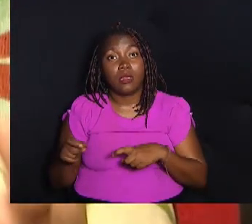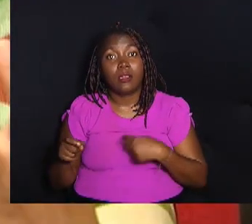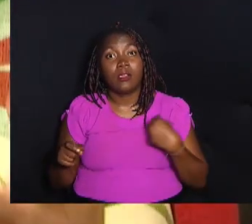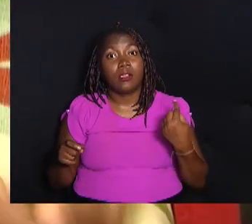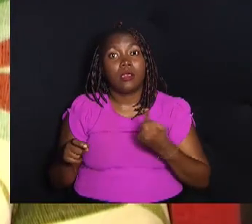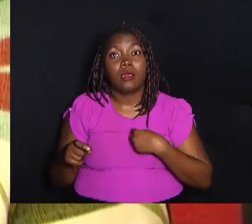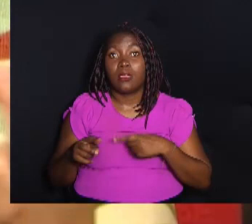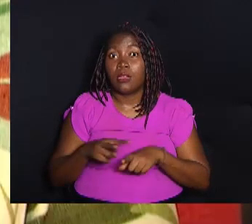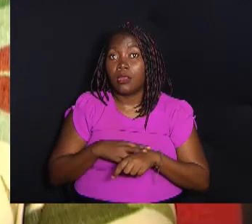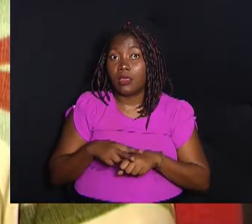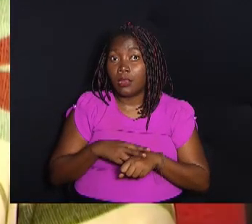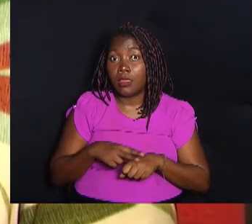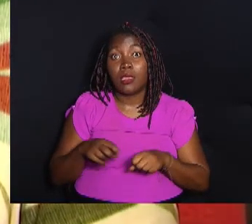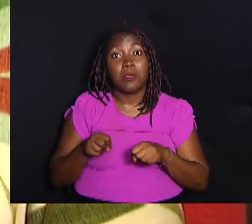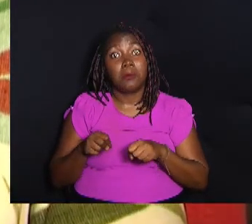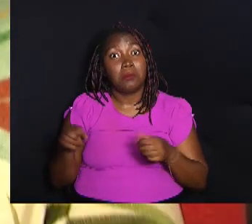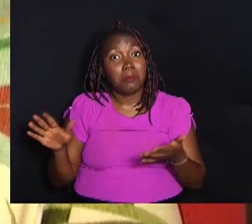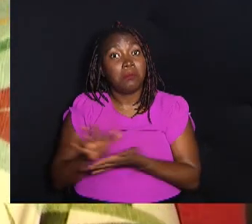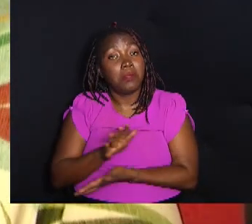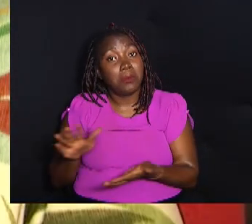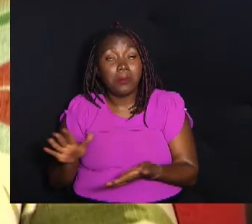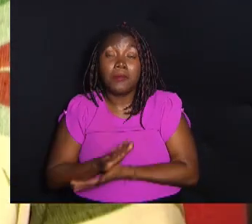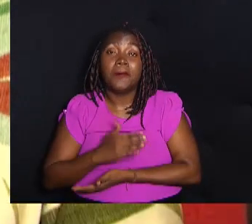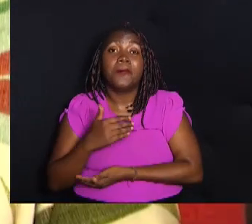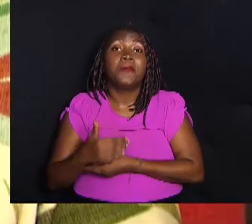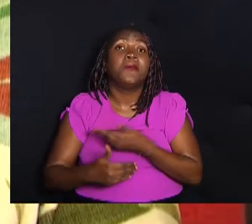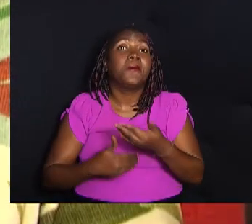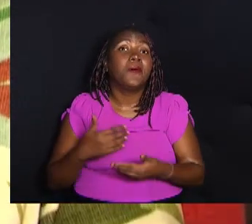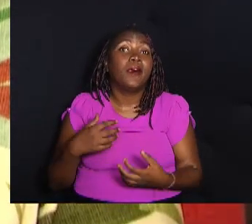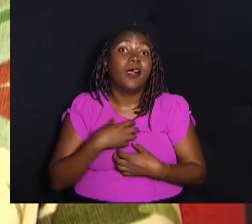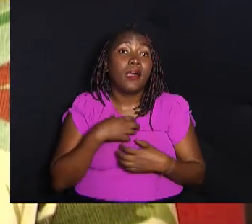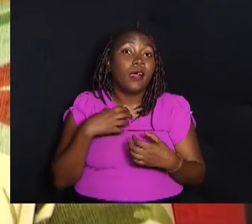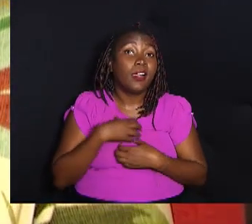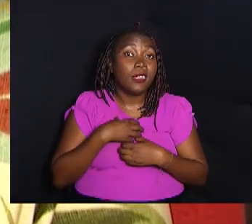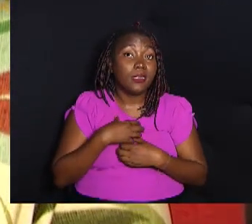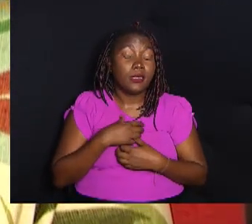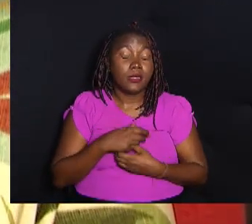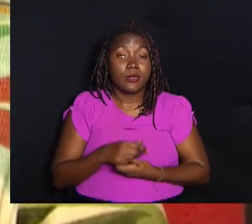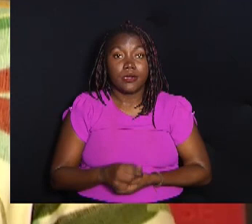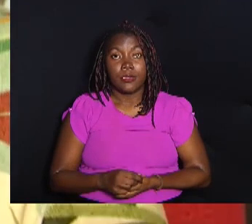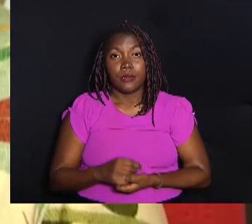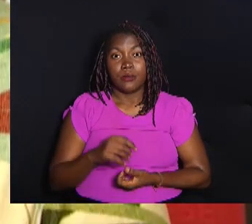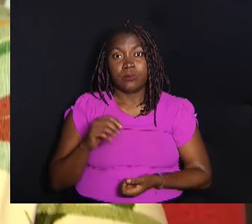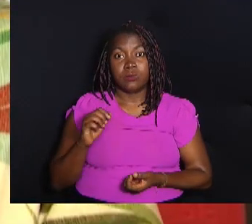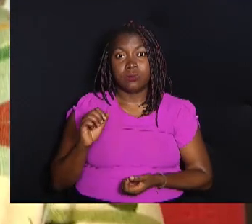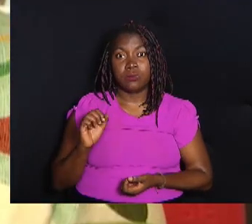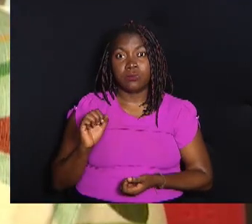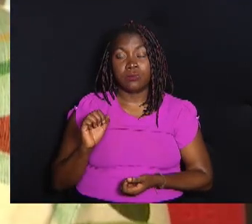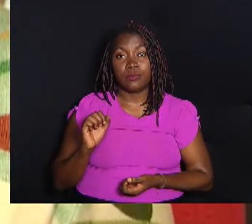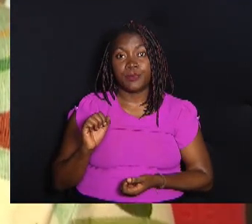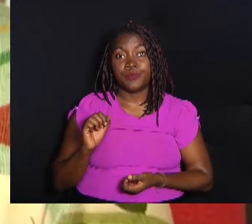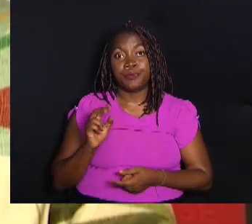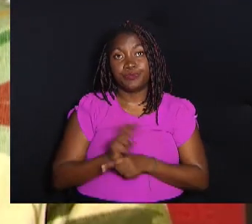nosso verde tá sendo destruído uma das consequências disso são os efeitos da desses eventos climáticos extremos e a Defesa Civil